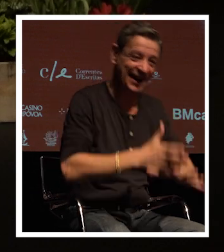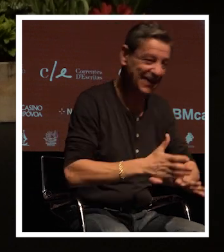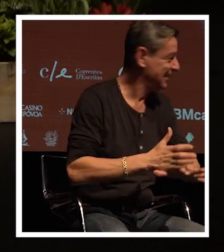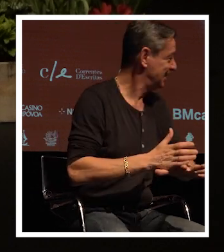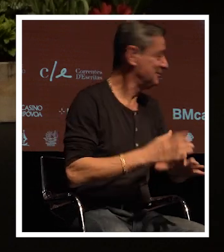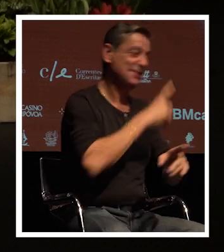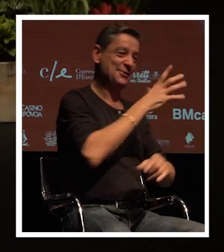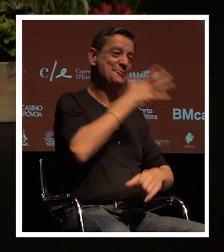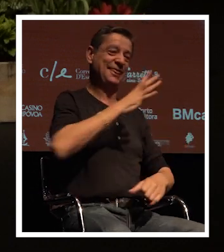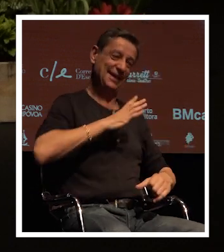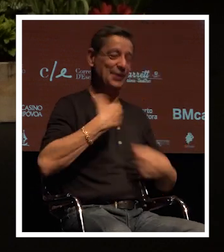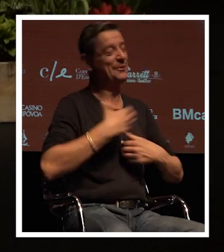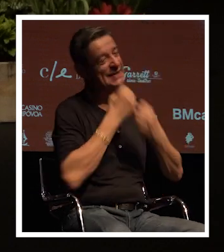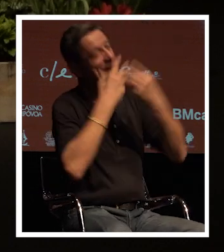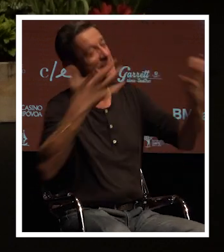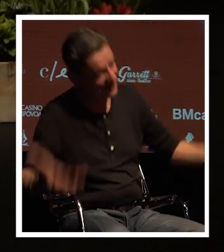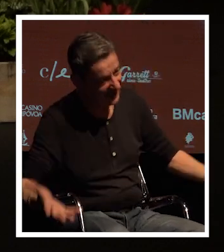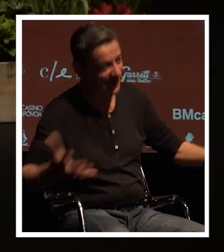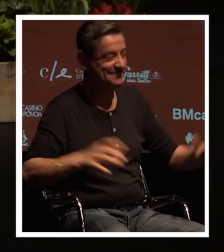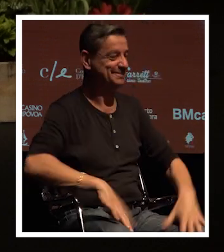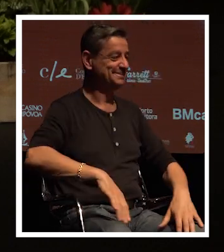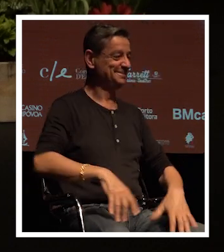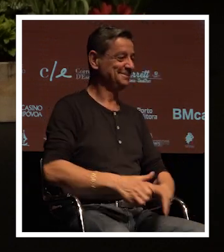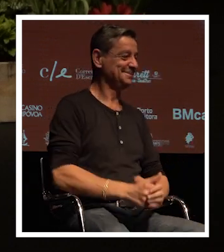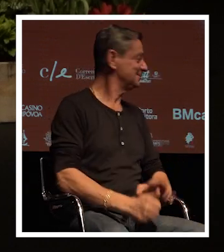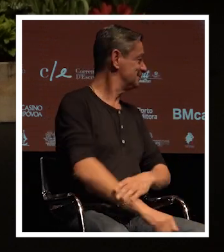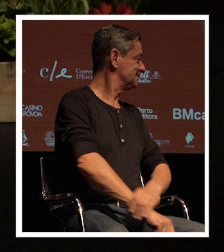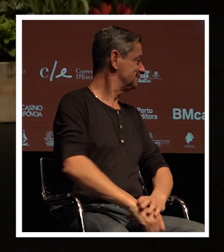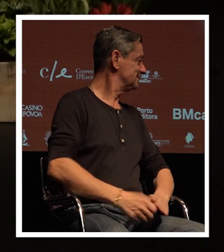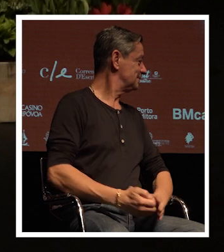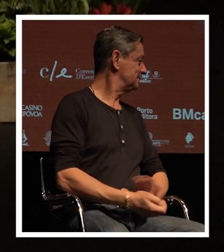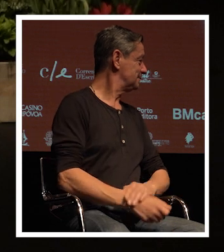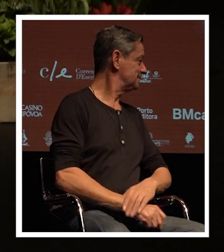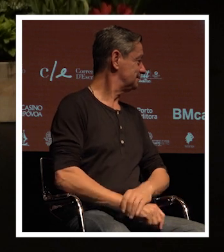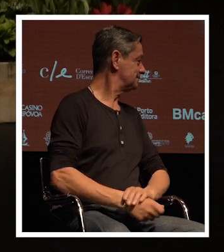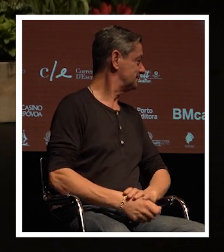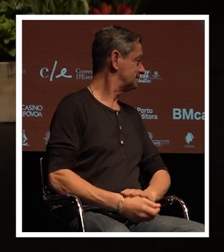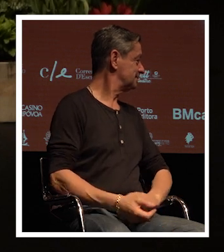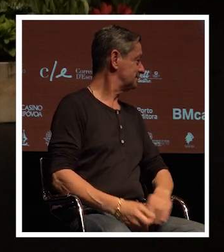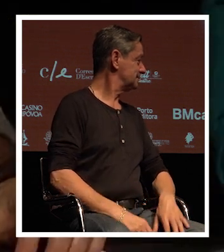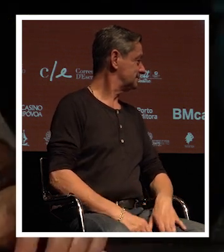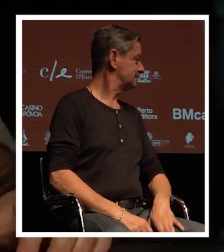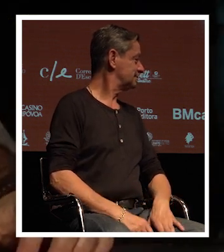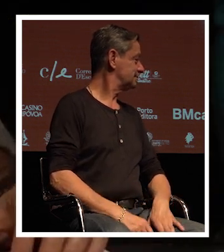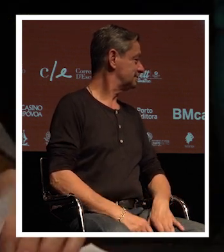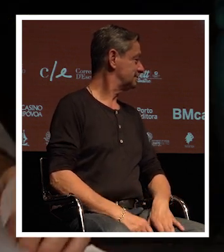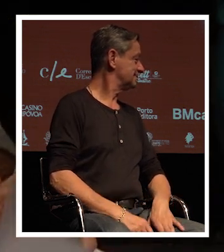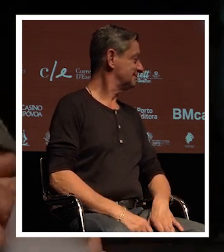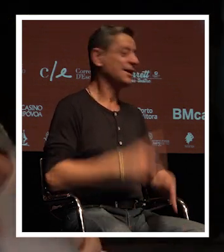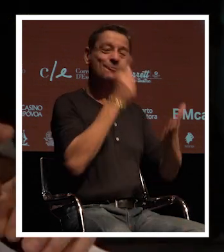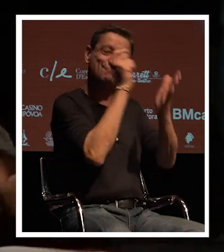eu era simpática não eu vou eu vou concluir tanto mais eu vou concluir não mas mesmo deu estas notas deram muito trabalho